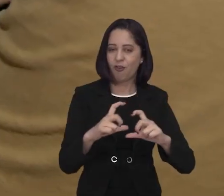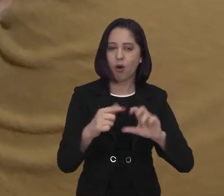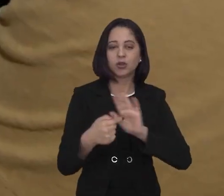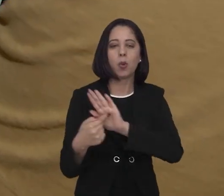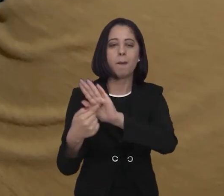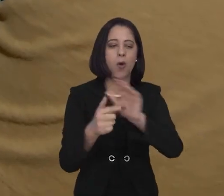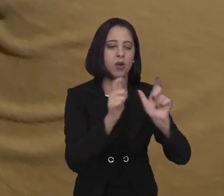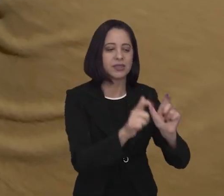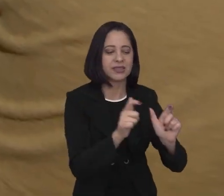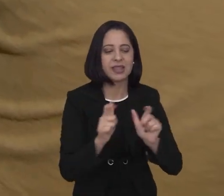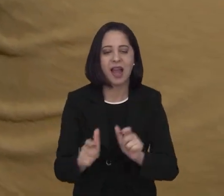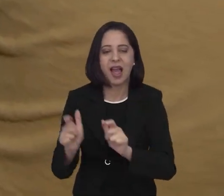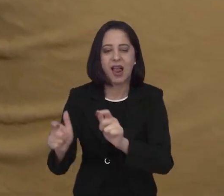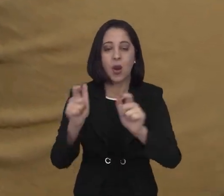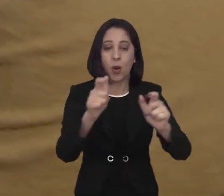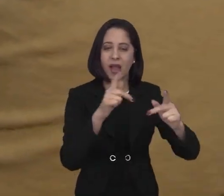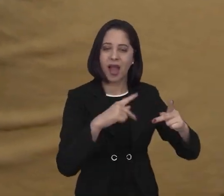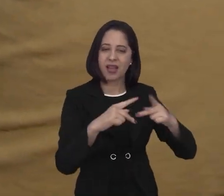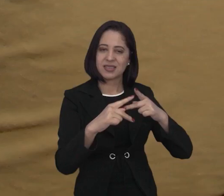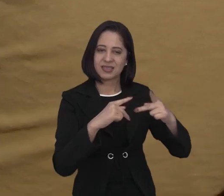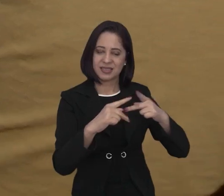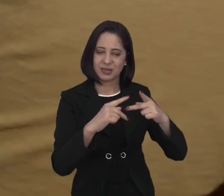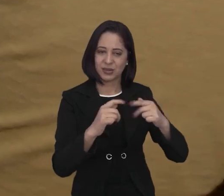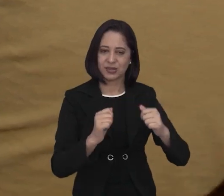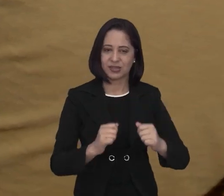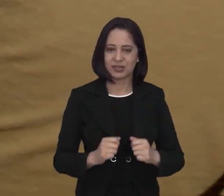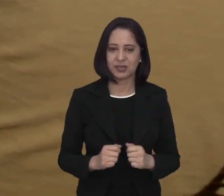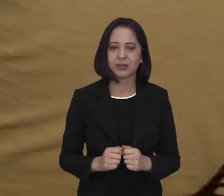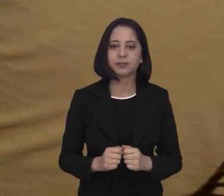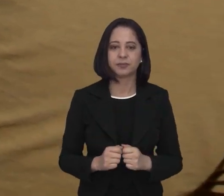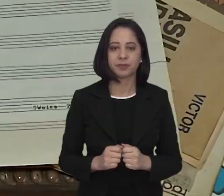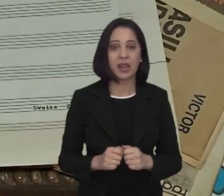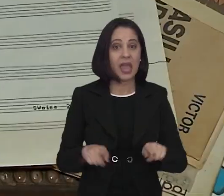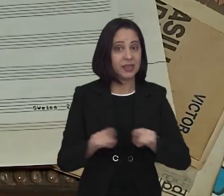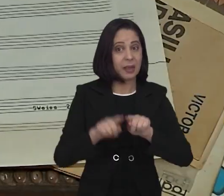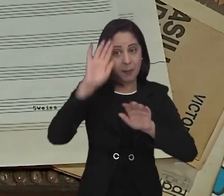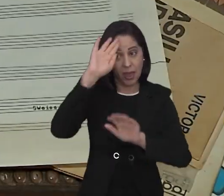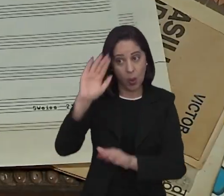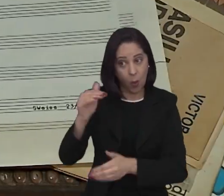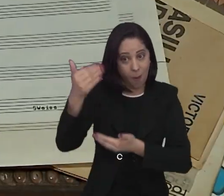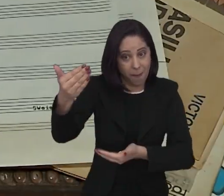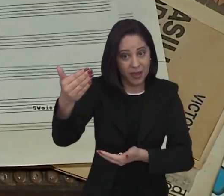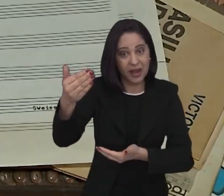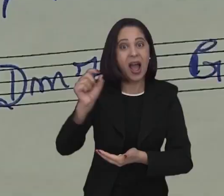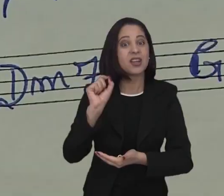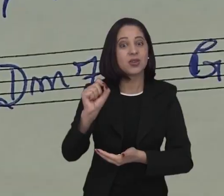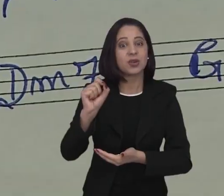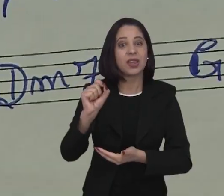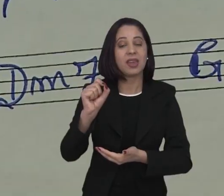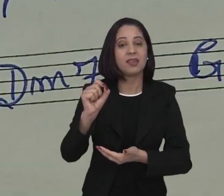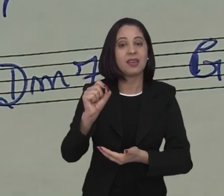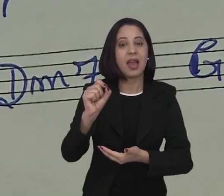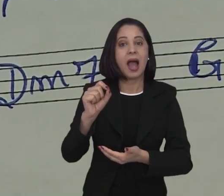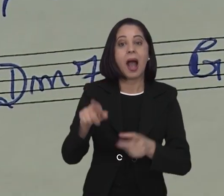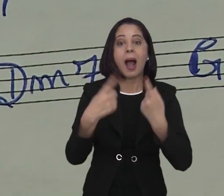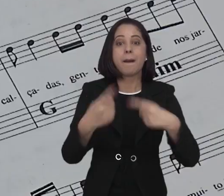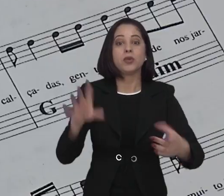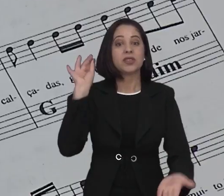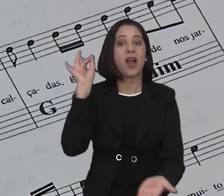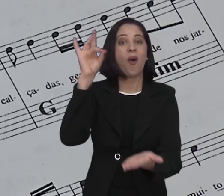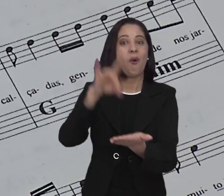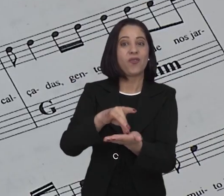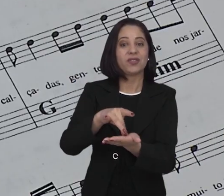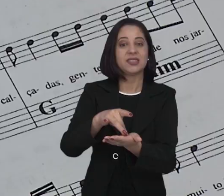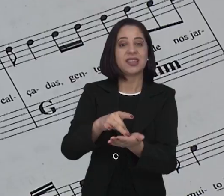um livro que reúne registros importantes da história joseense. A homenagem mais famosa é um dos hinos do município,